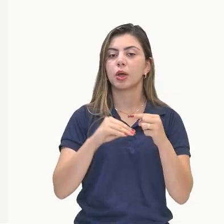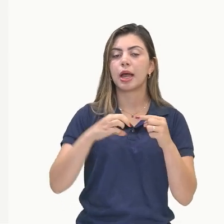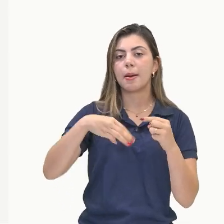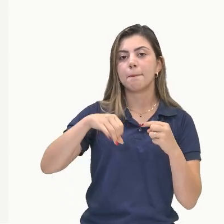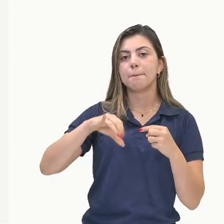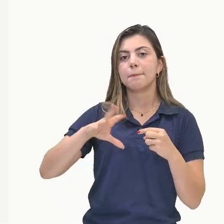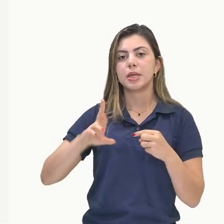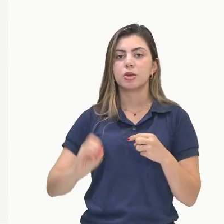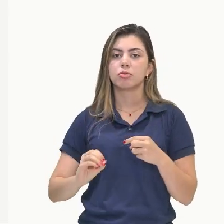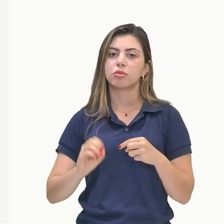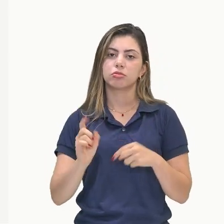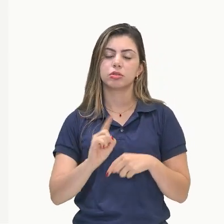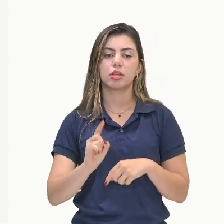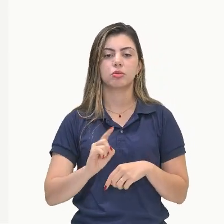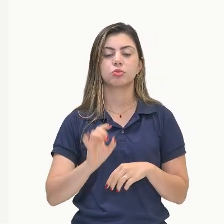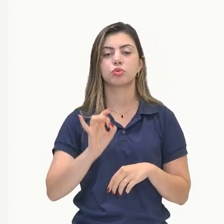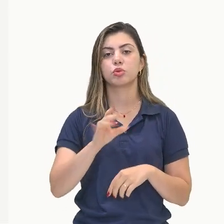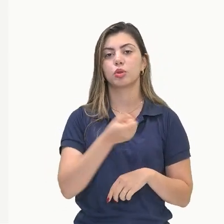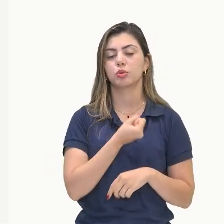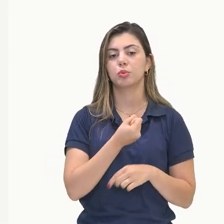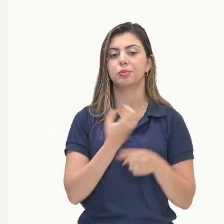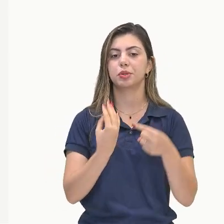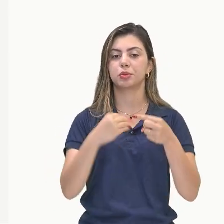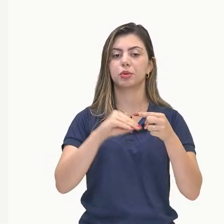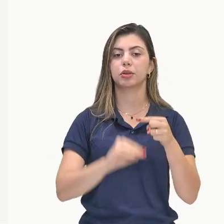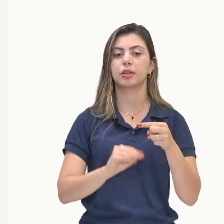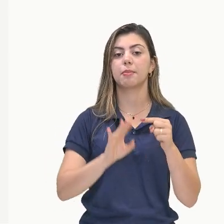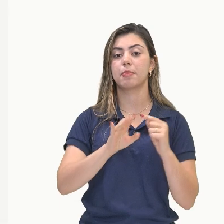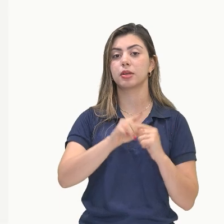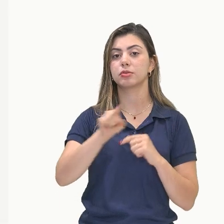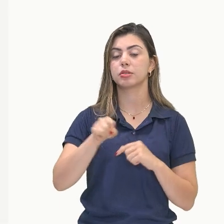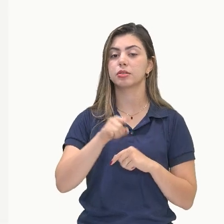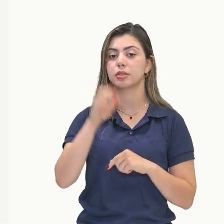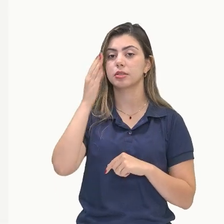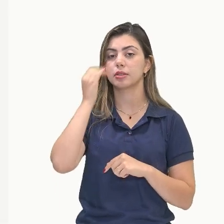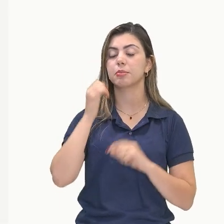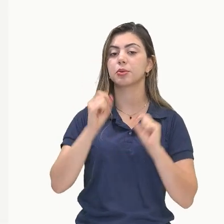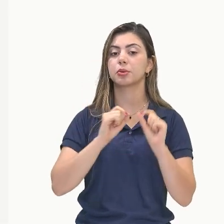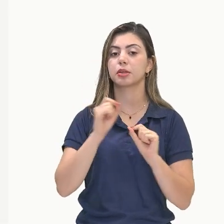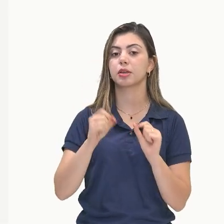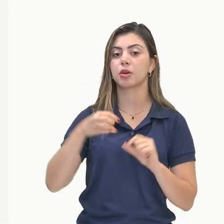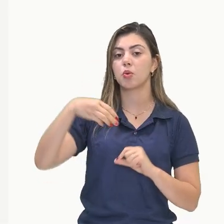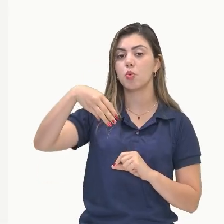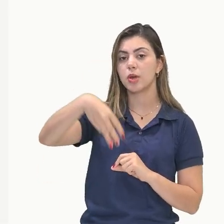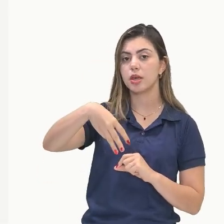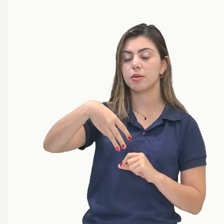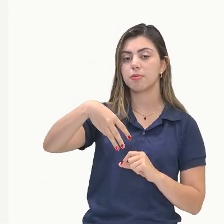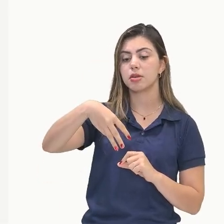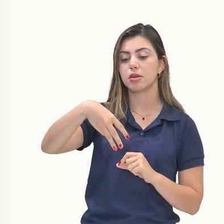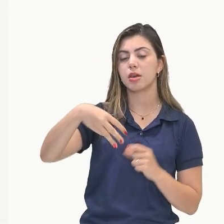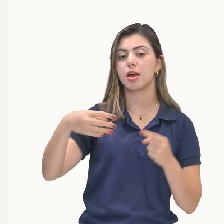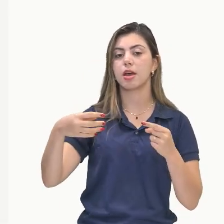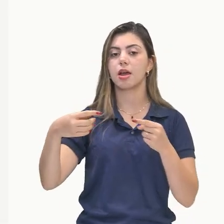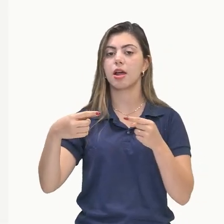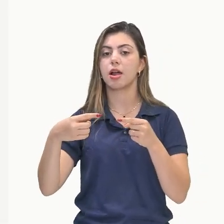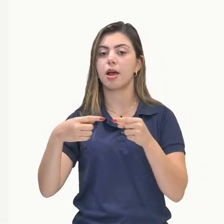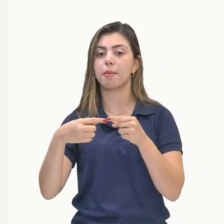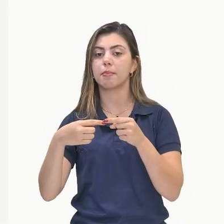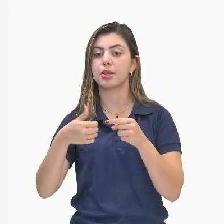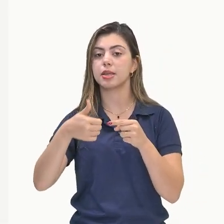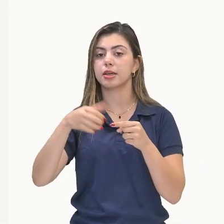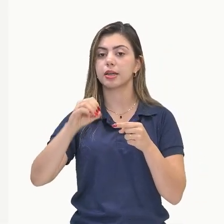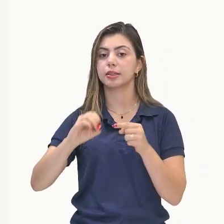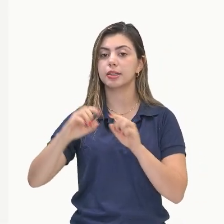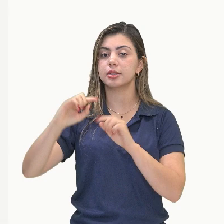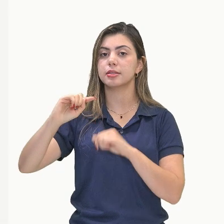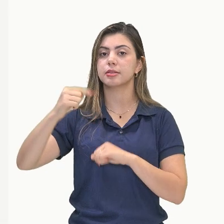estão em micro, então eu coloco apenas os números. Mas saiba você que aquele prefixo micro, ele equivale a 10 a